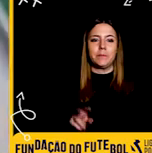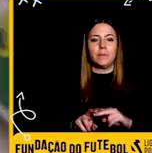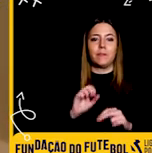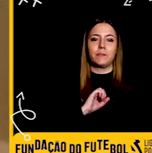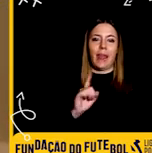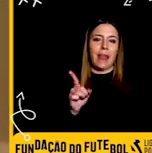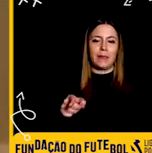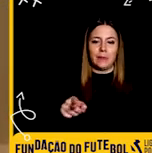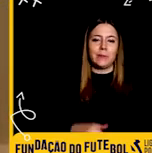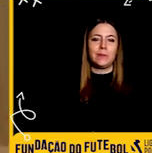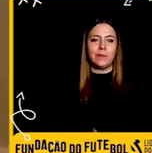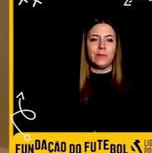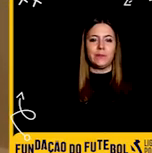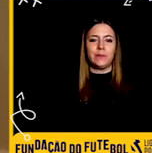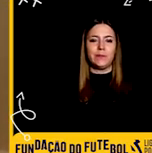fica aqui.